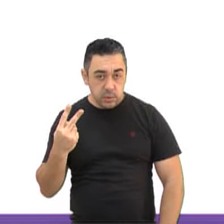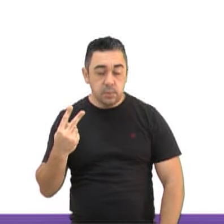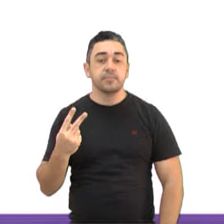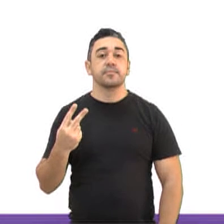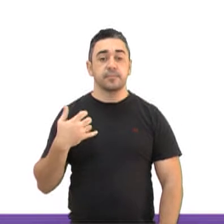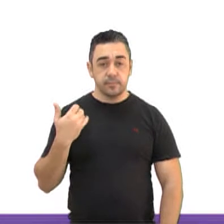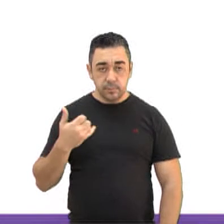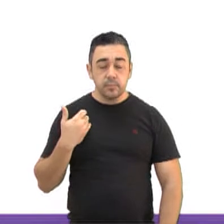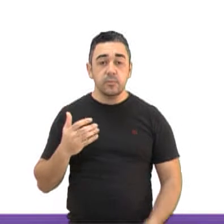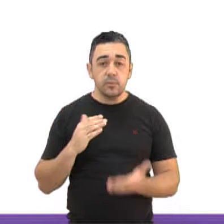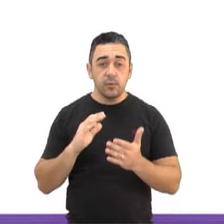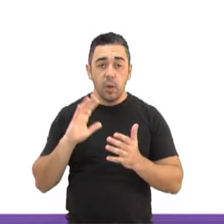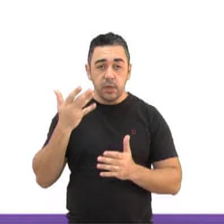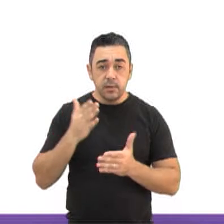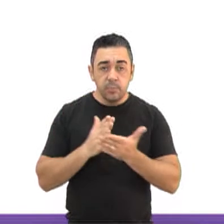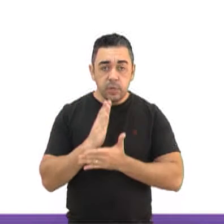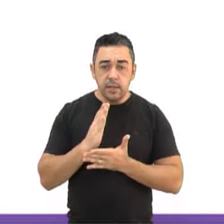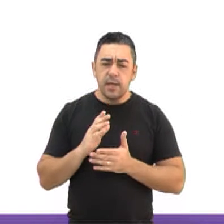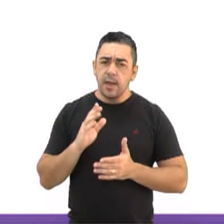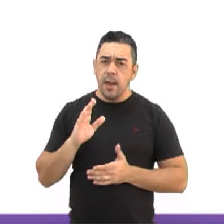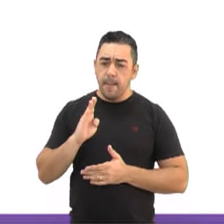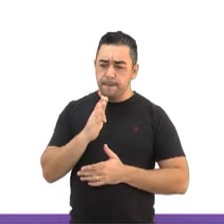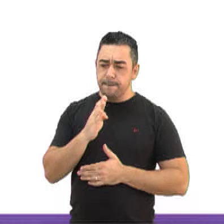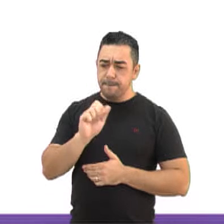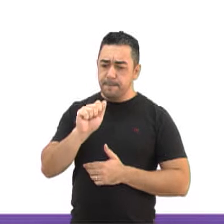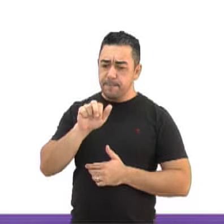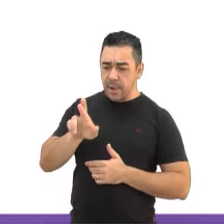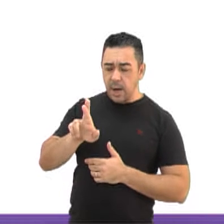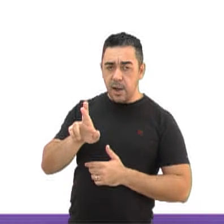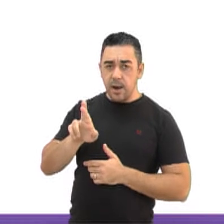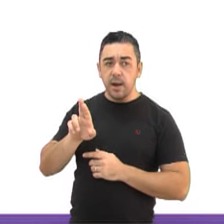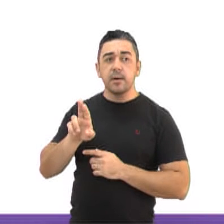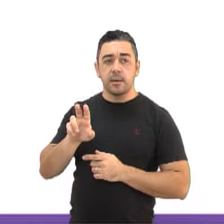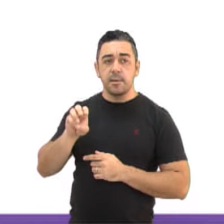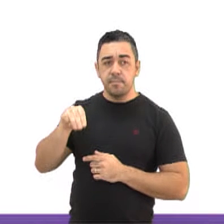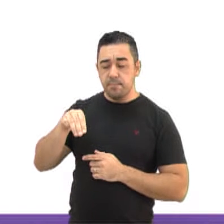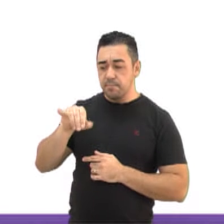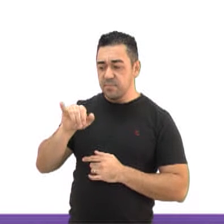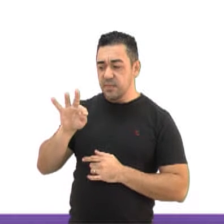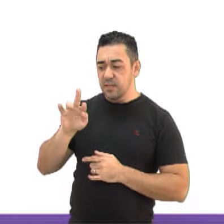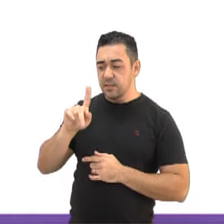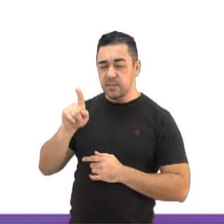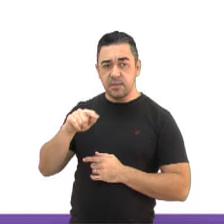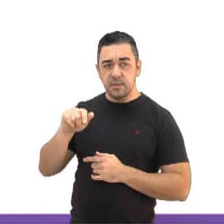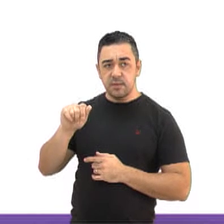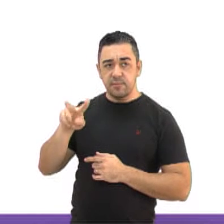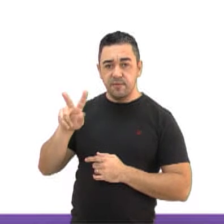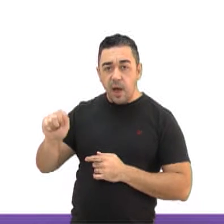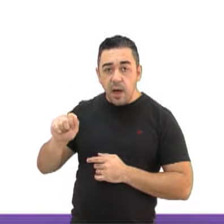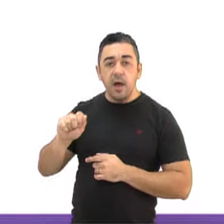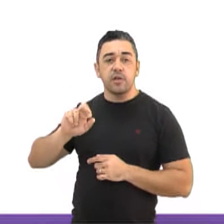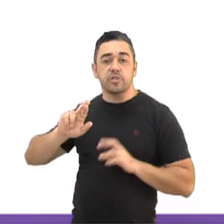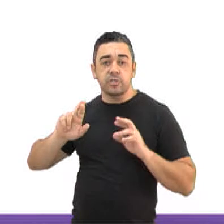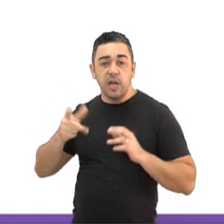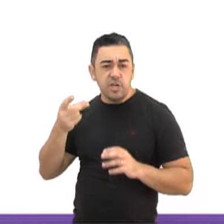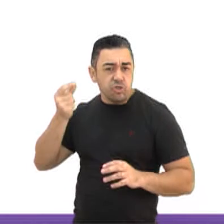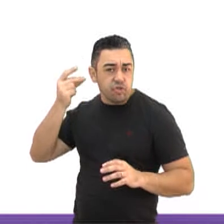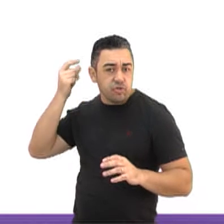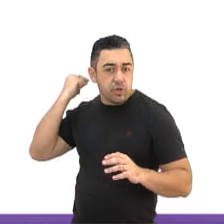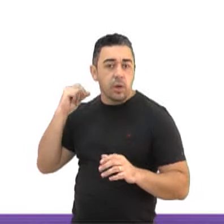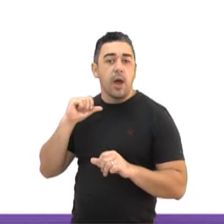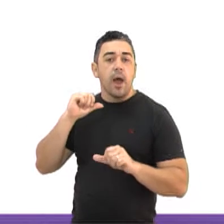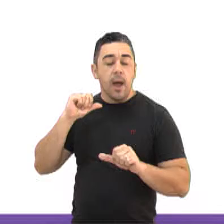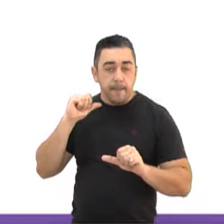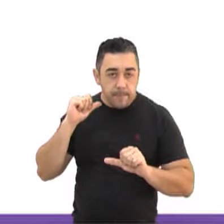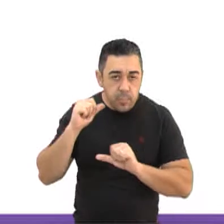anos, o bar mitzvah é mais antigo, segundo os historiadores da religião. A partir de 1900 é que começou o